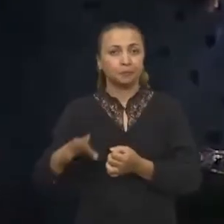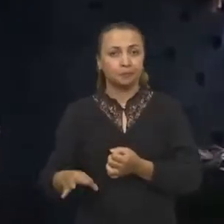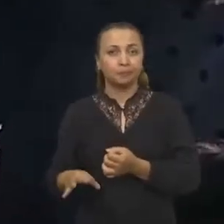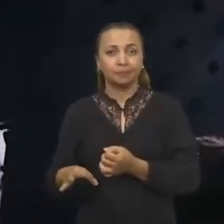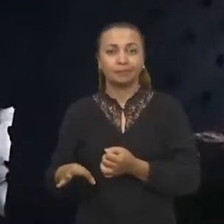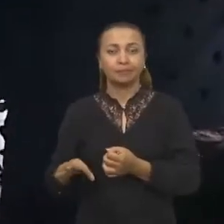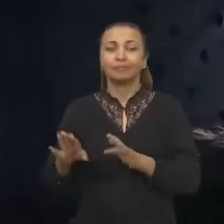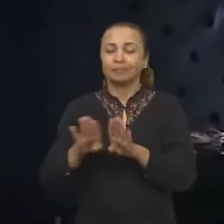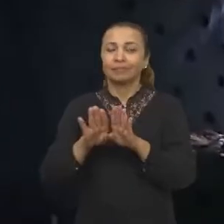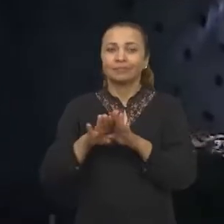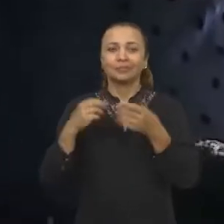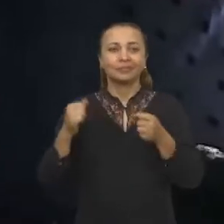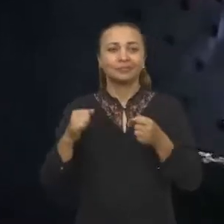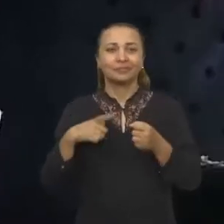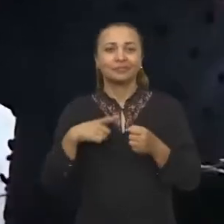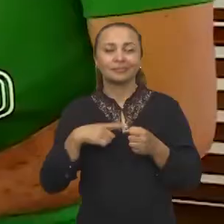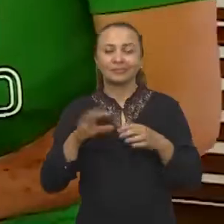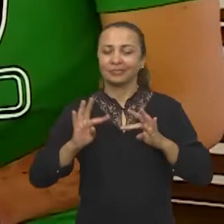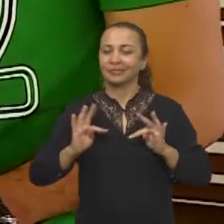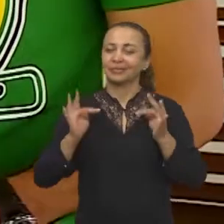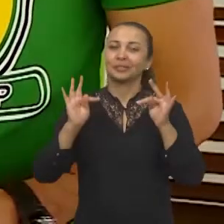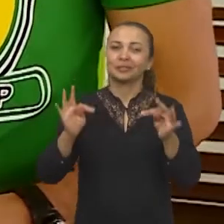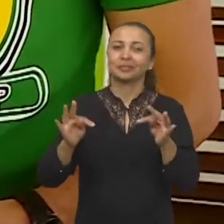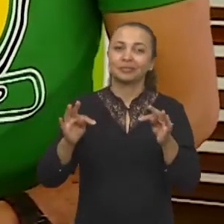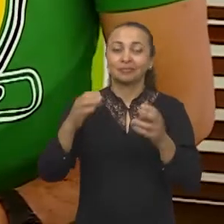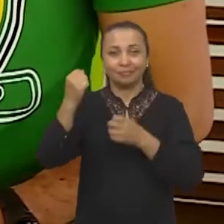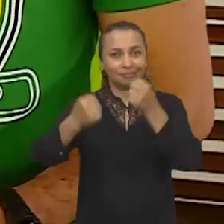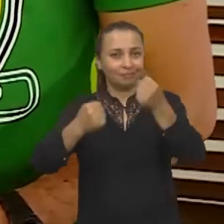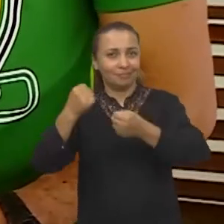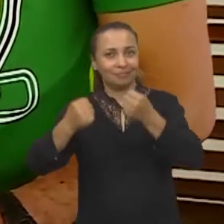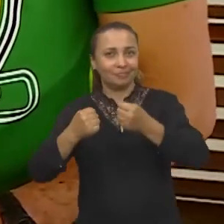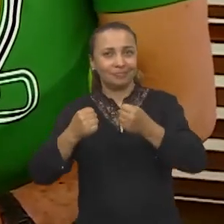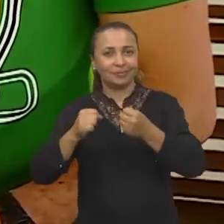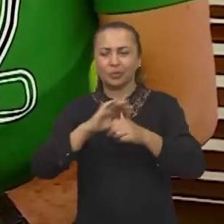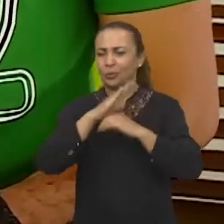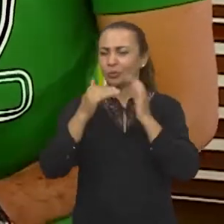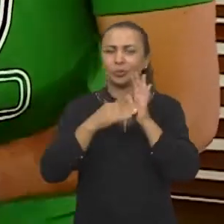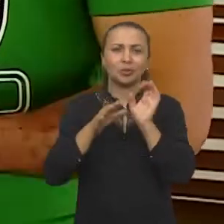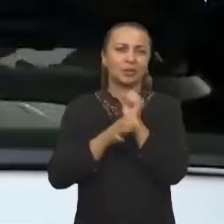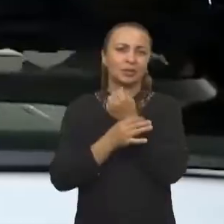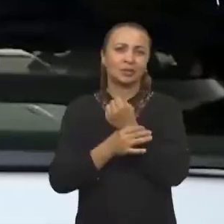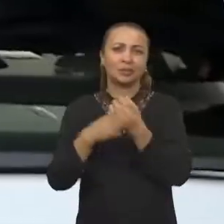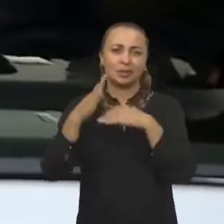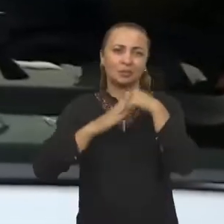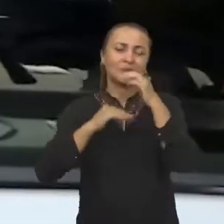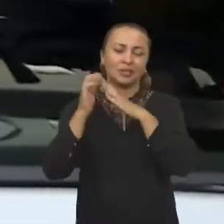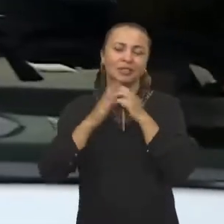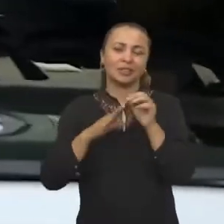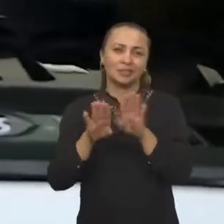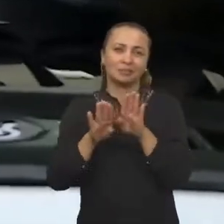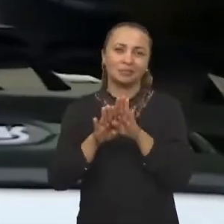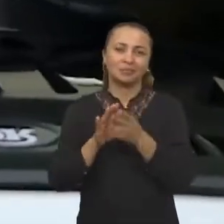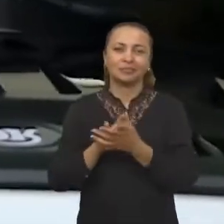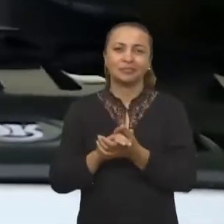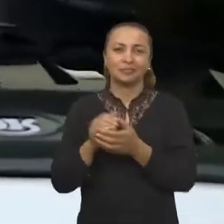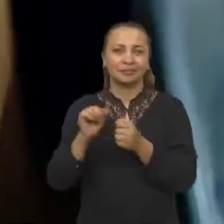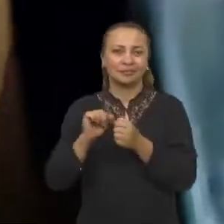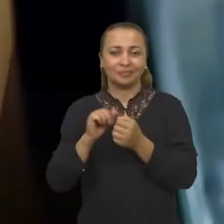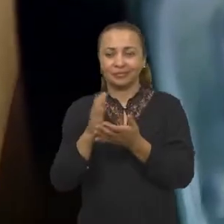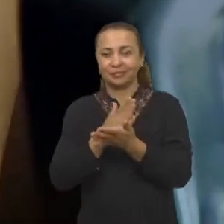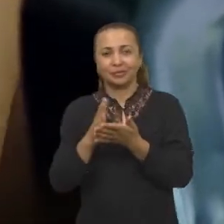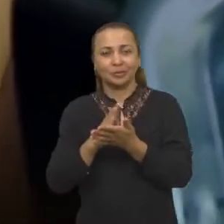se sentir segura e possa usufruir dessa tecnologia, desse carrinho, com total segurança e praticidade também para